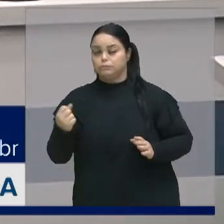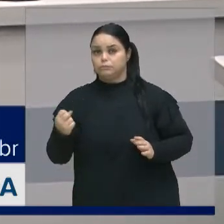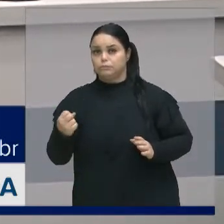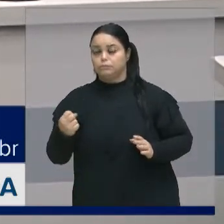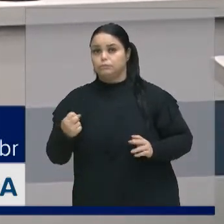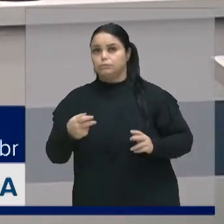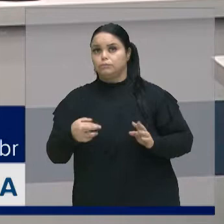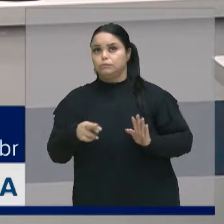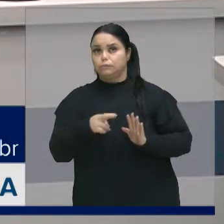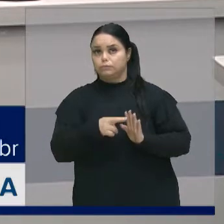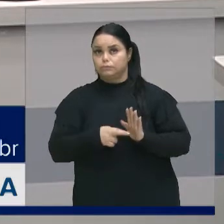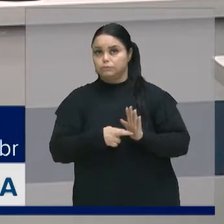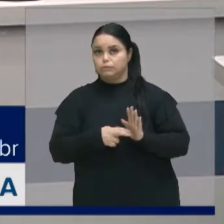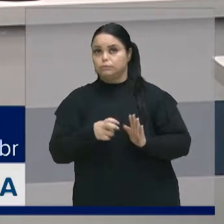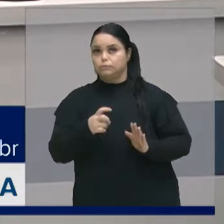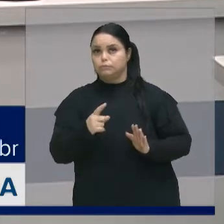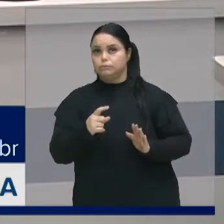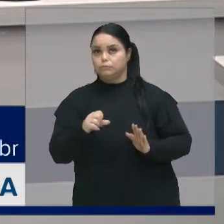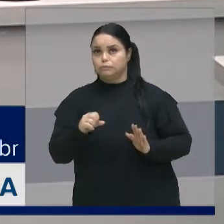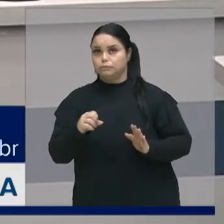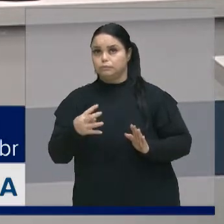1041, 1042 e